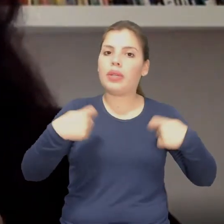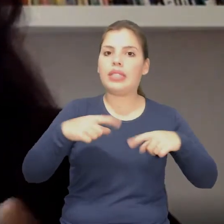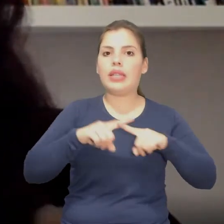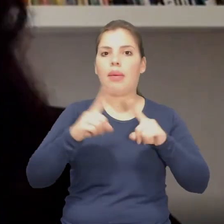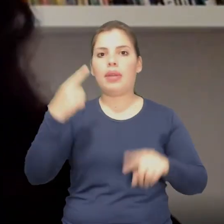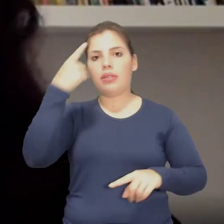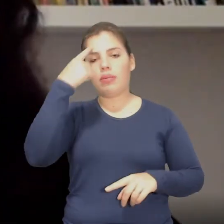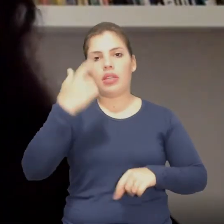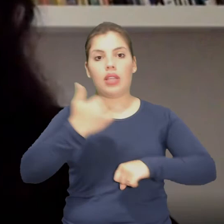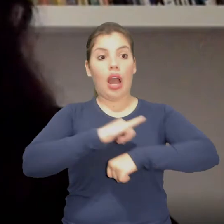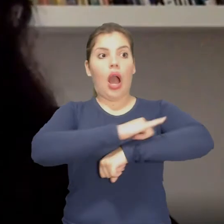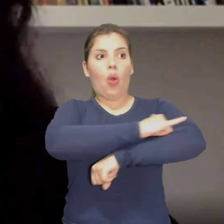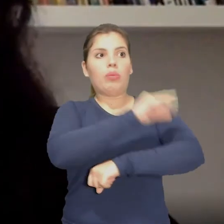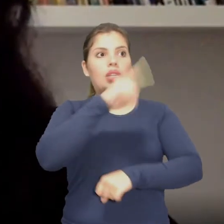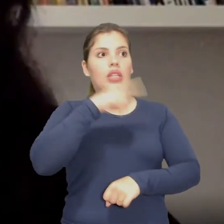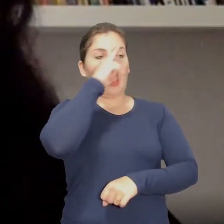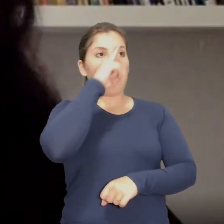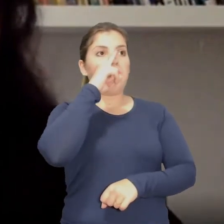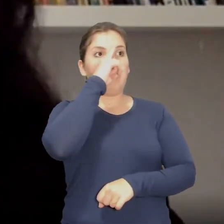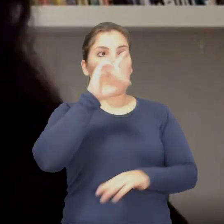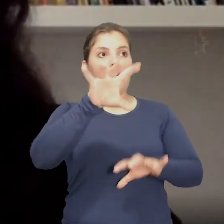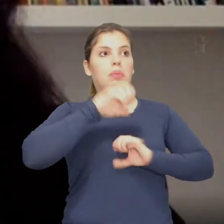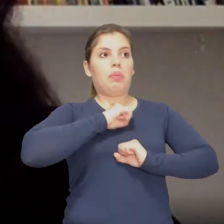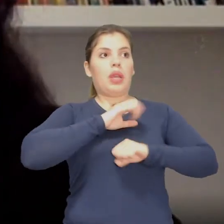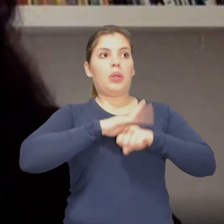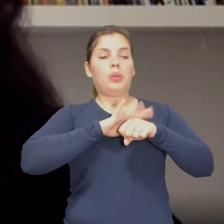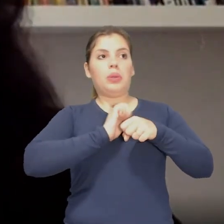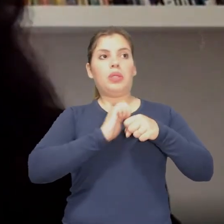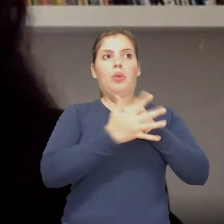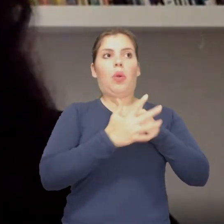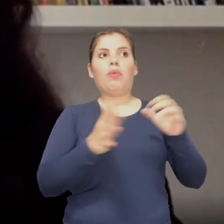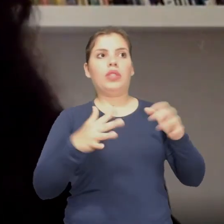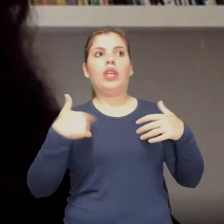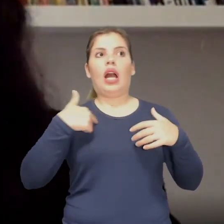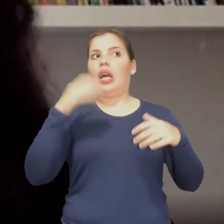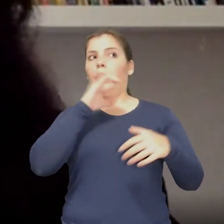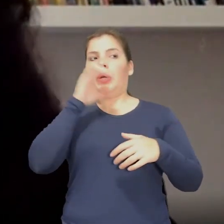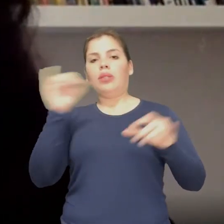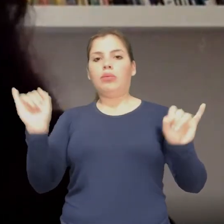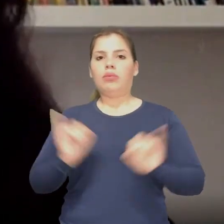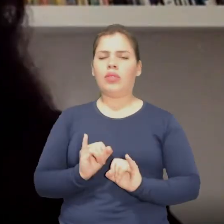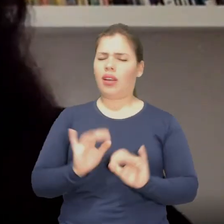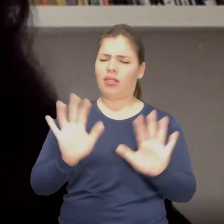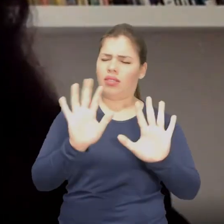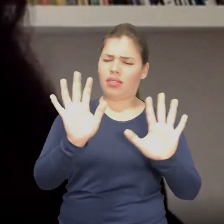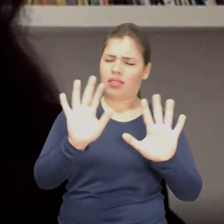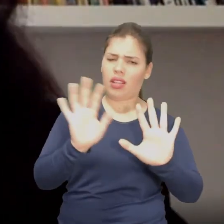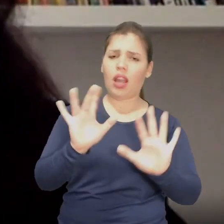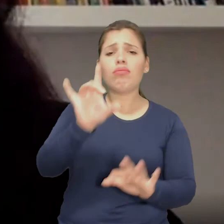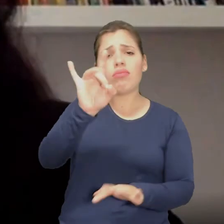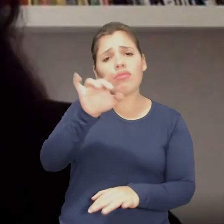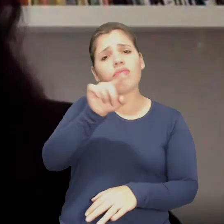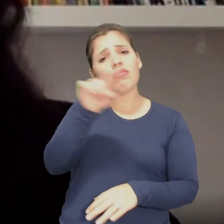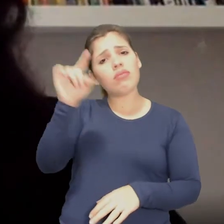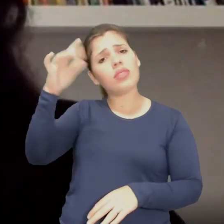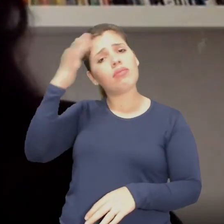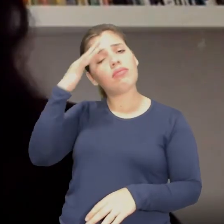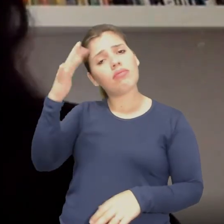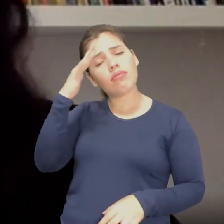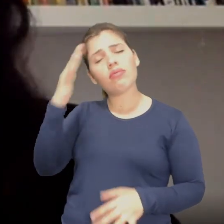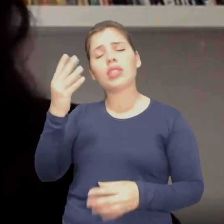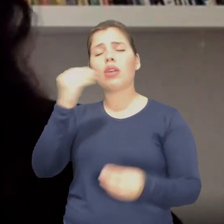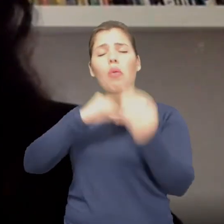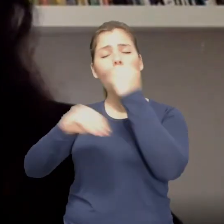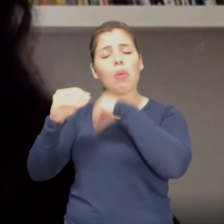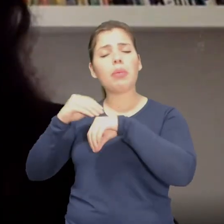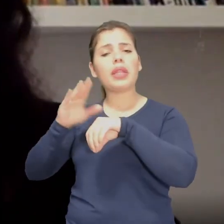que pela obesidade ser um fator de risco, as pessoas têm que correr para emagrecer. Não é isso, porque isso de fato não funciona. É só que é mais um